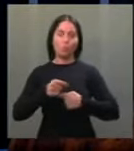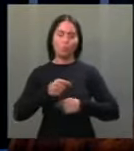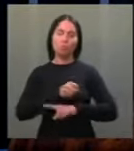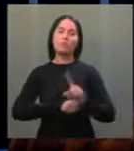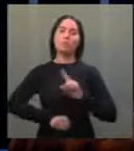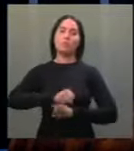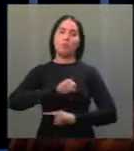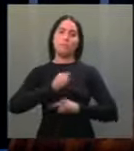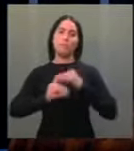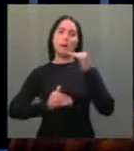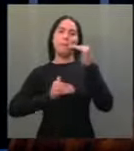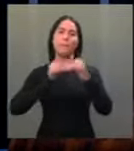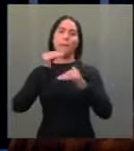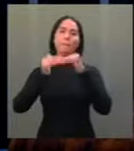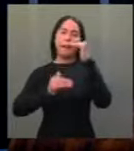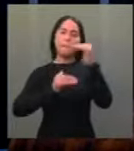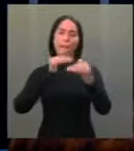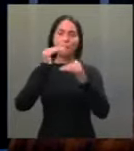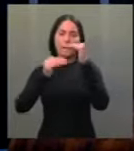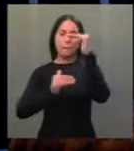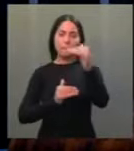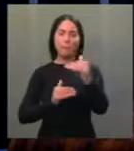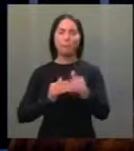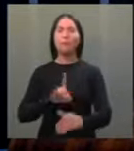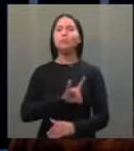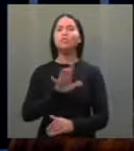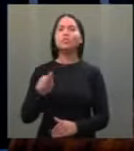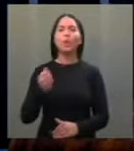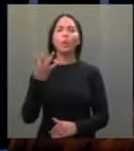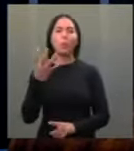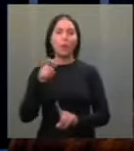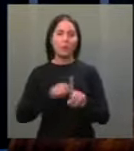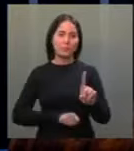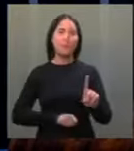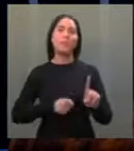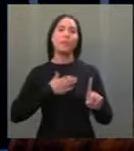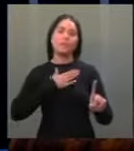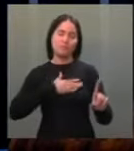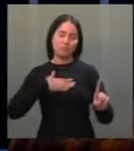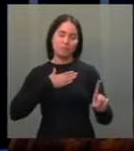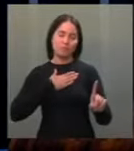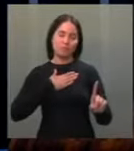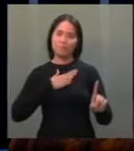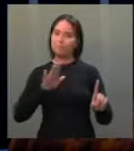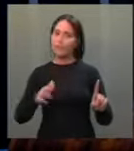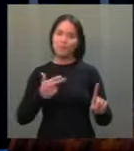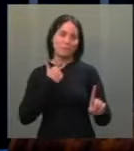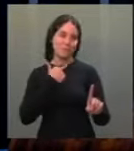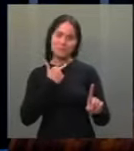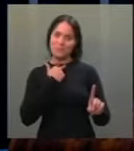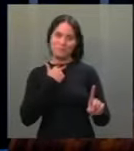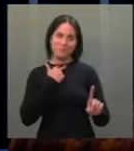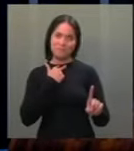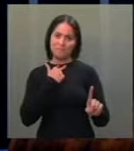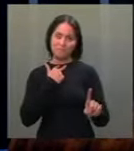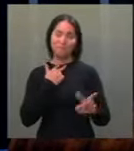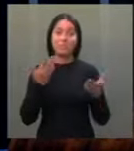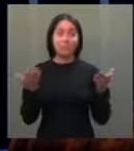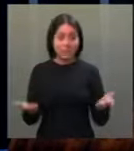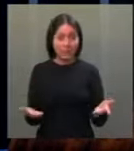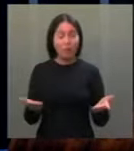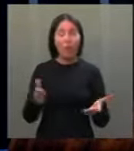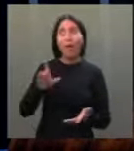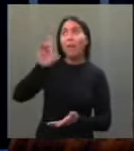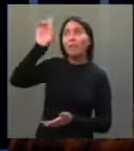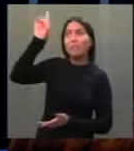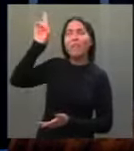senadores, no dia 4 de agosto, dia do meu aniversário. Porém, não foi possível. Mas como Deus